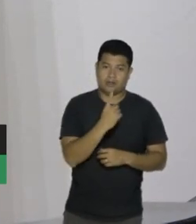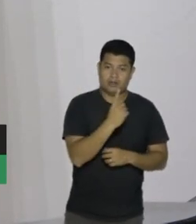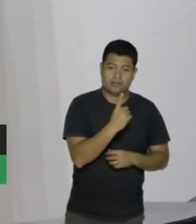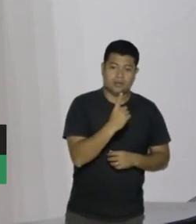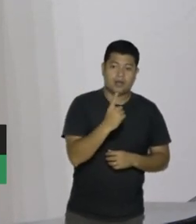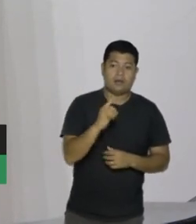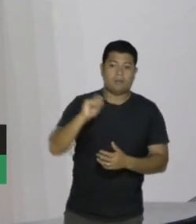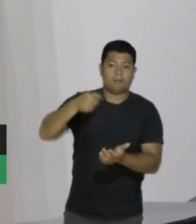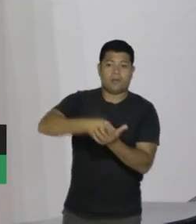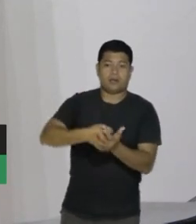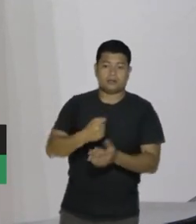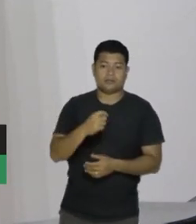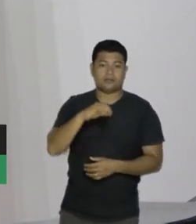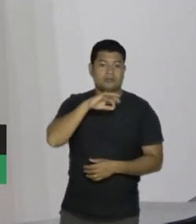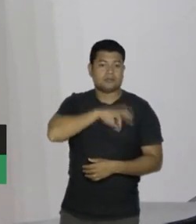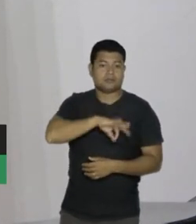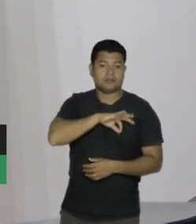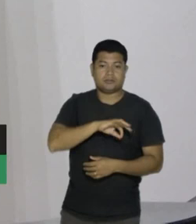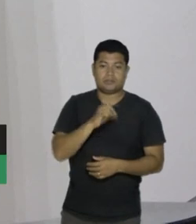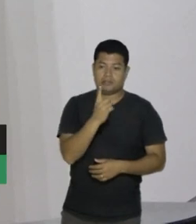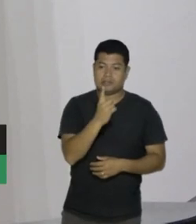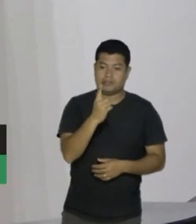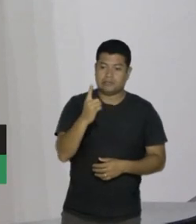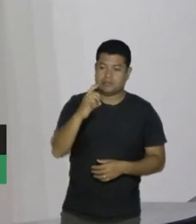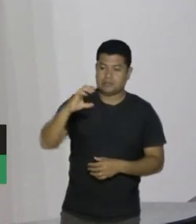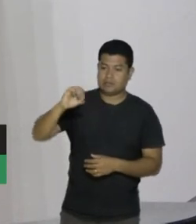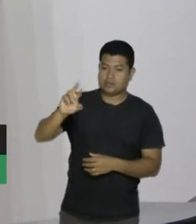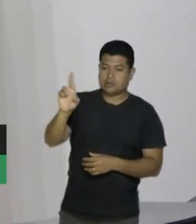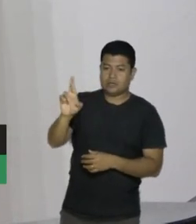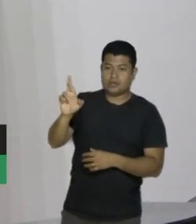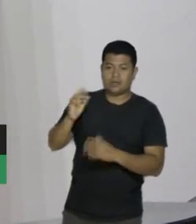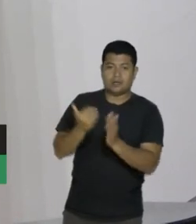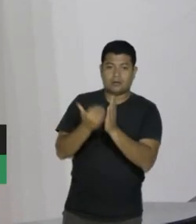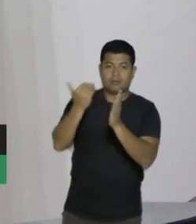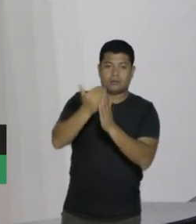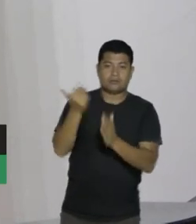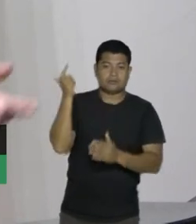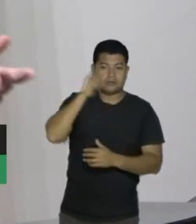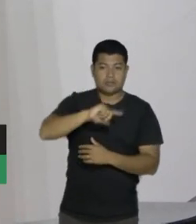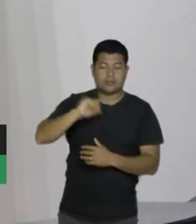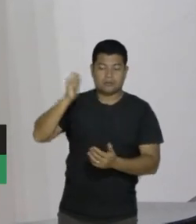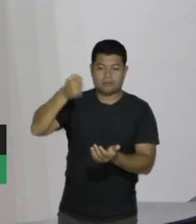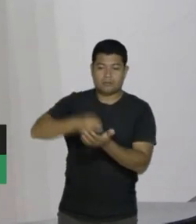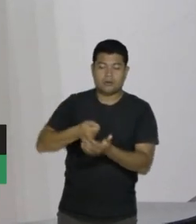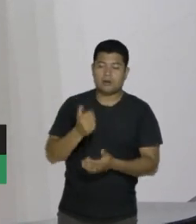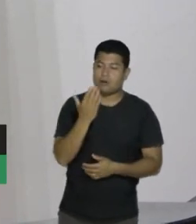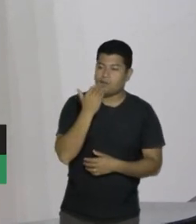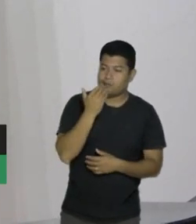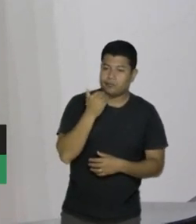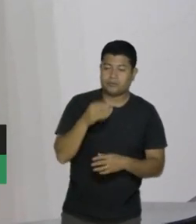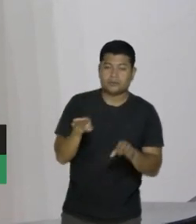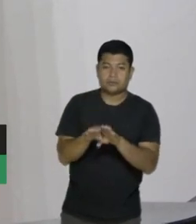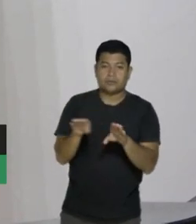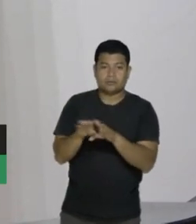de diária para custear sua alimentação e a sua hospedagem é impossível